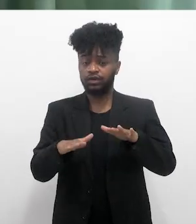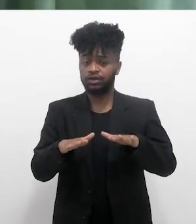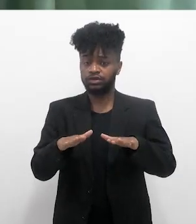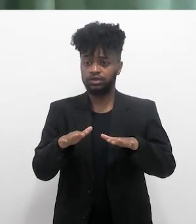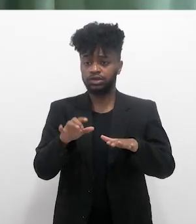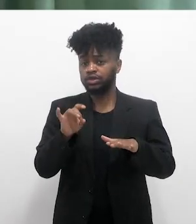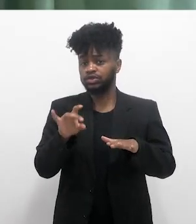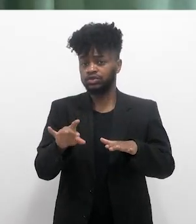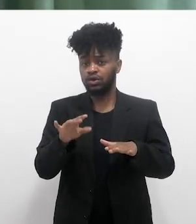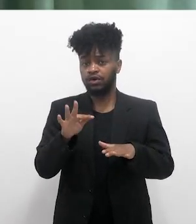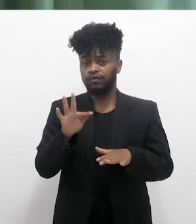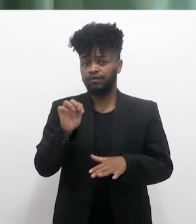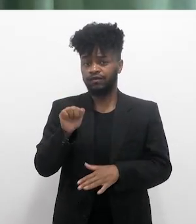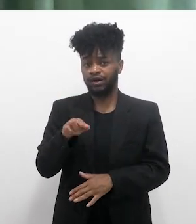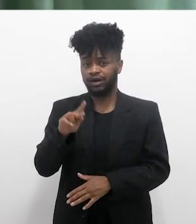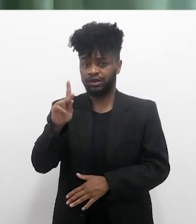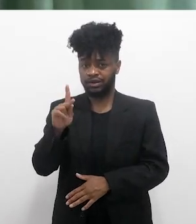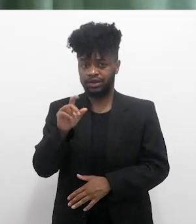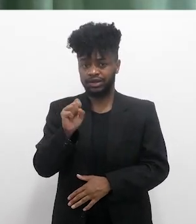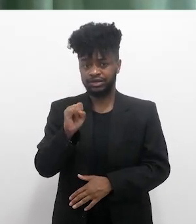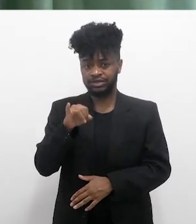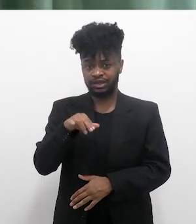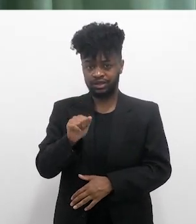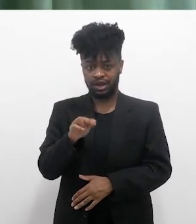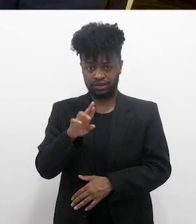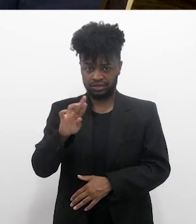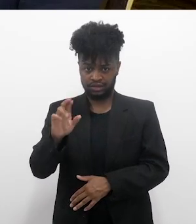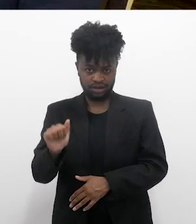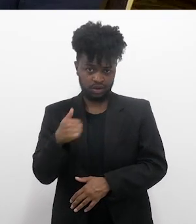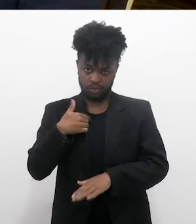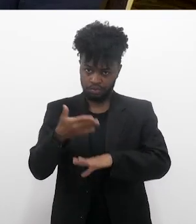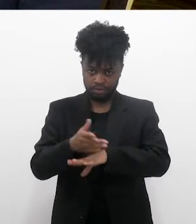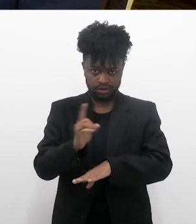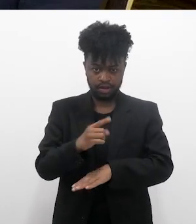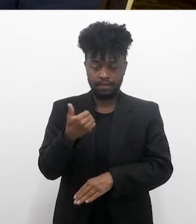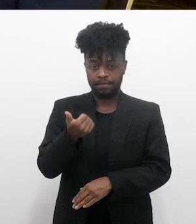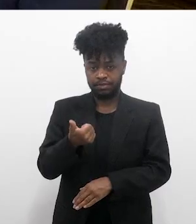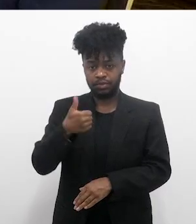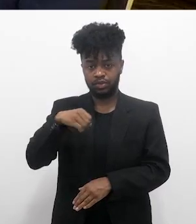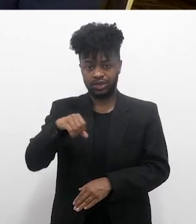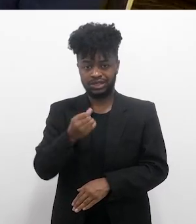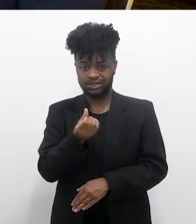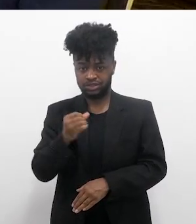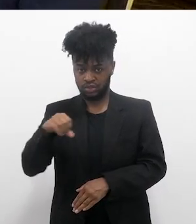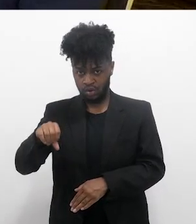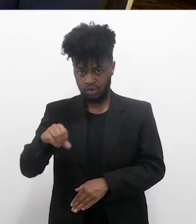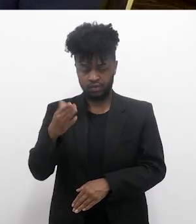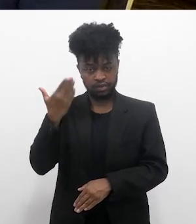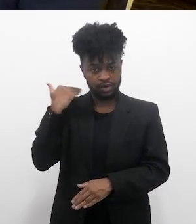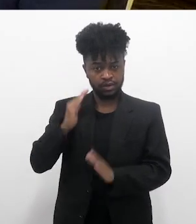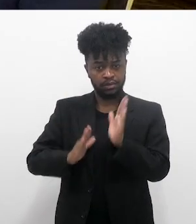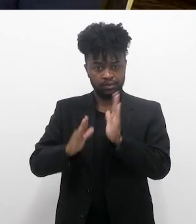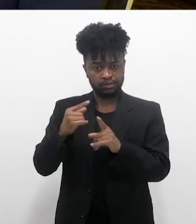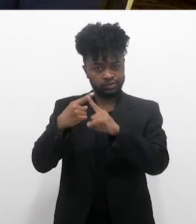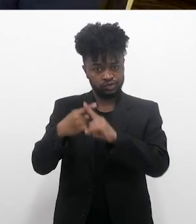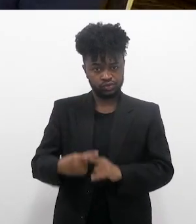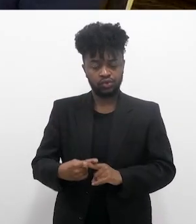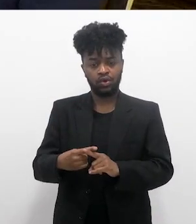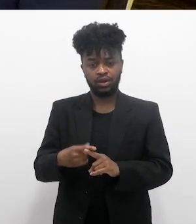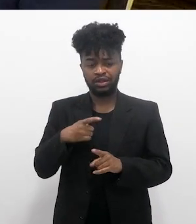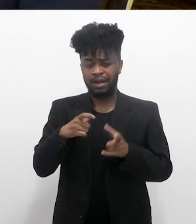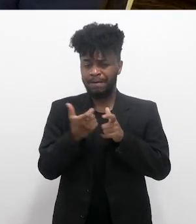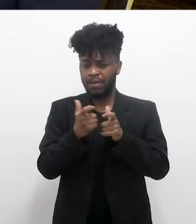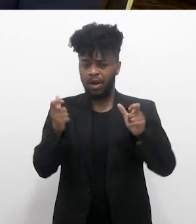do Frank Sinatra que não. Tá? E em 1969, naquele jogo que é o maior público da